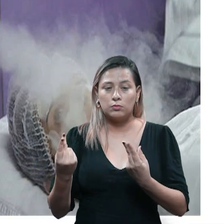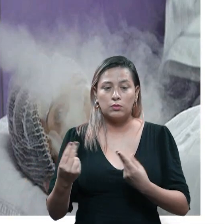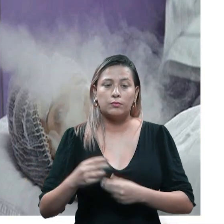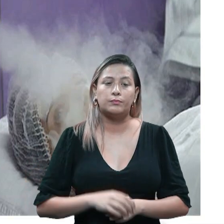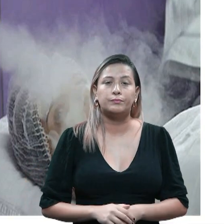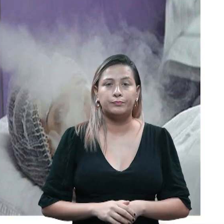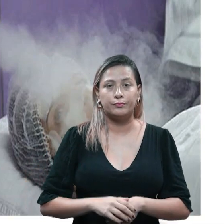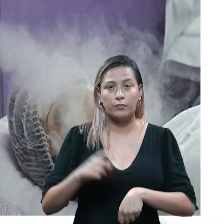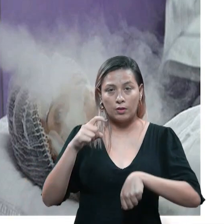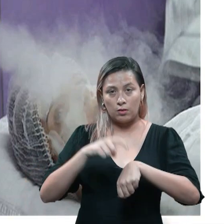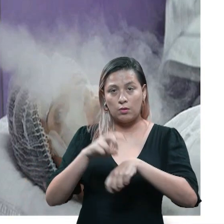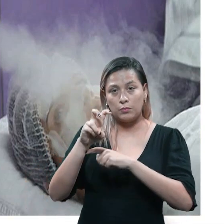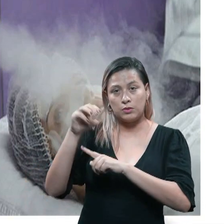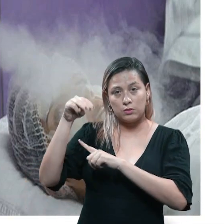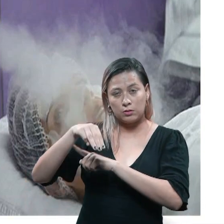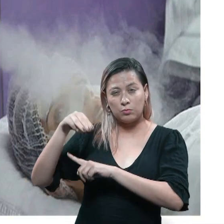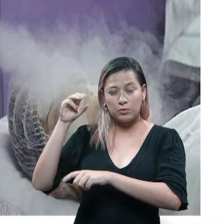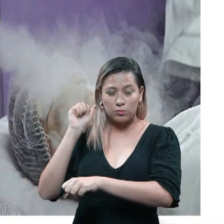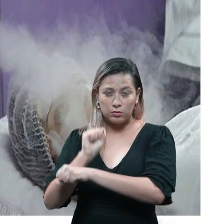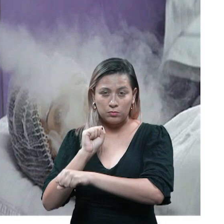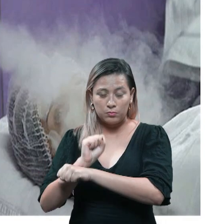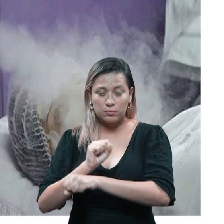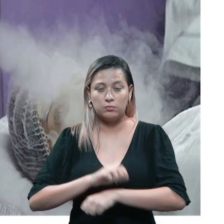5 minutos, em média.